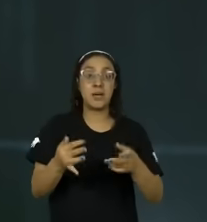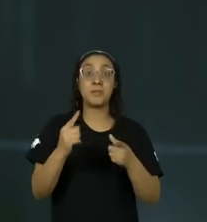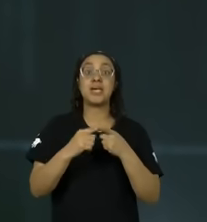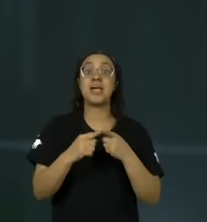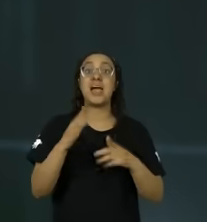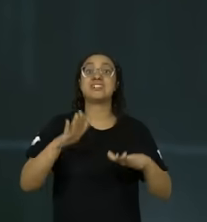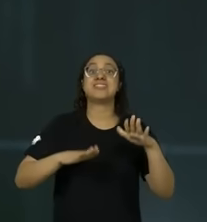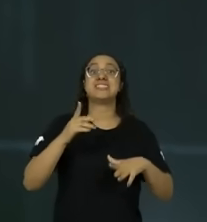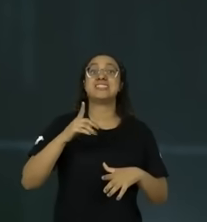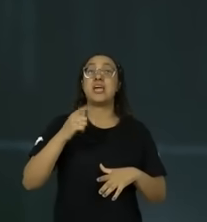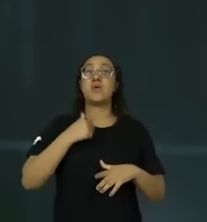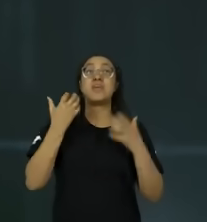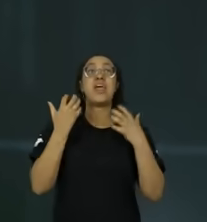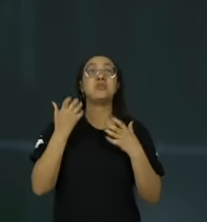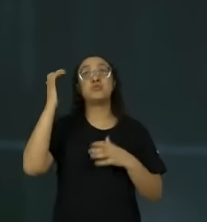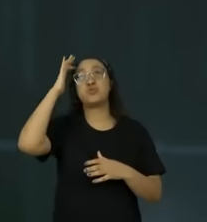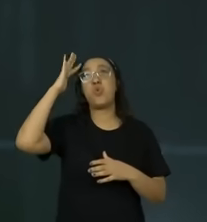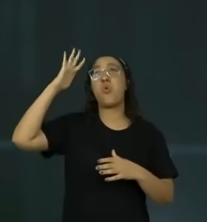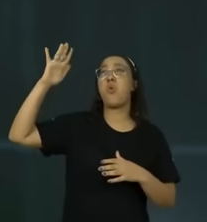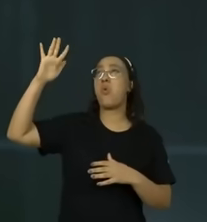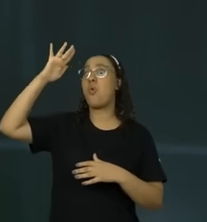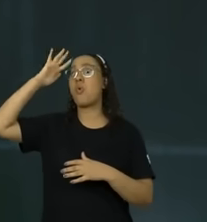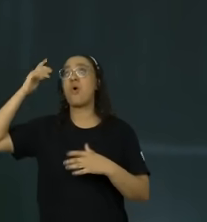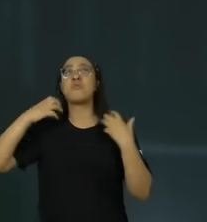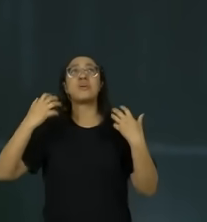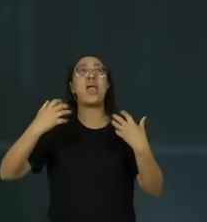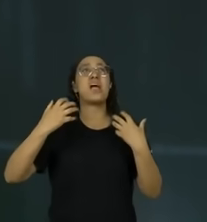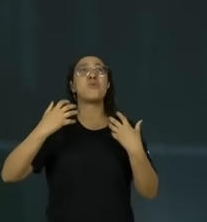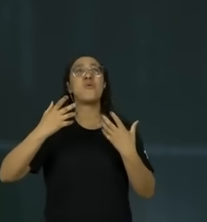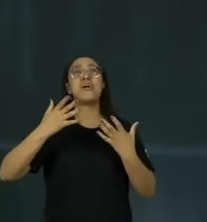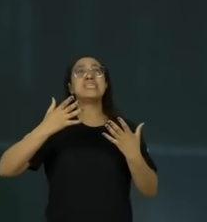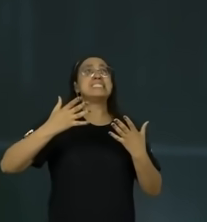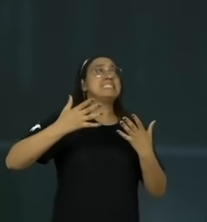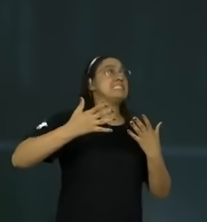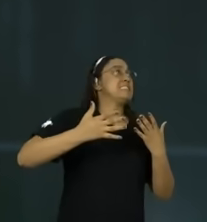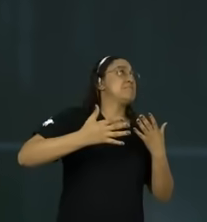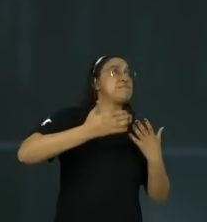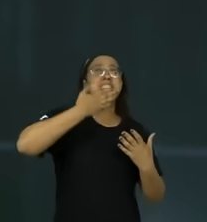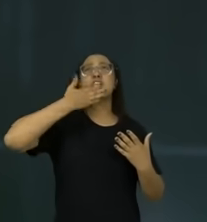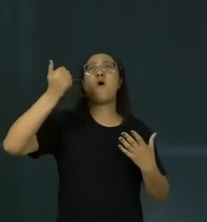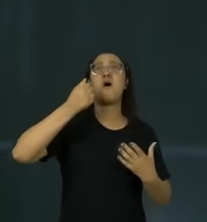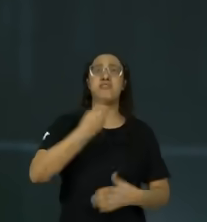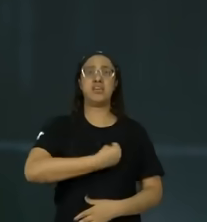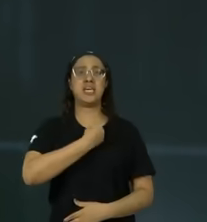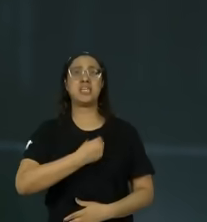bolha, tudo porque você ousou ir mais longe que seus pais, tudo porque você ousou falar de um assunto que era